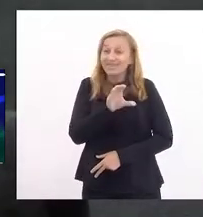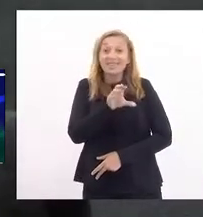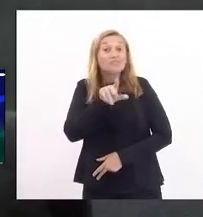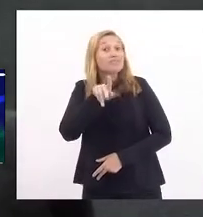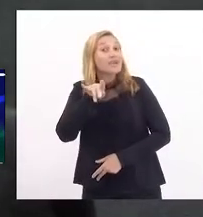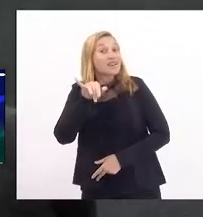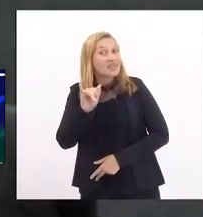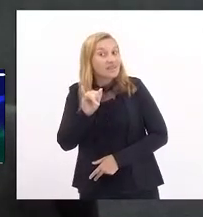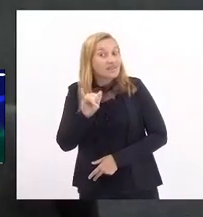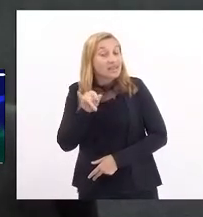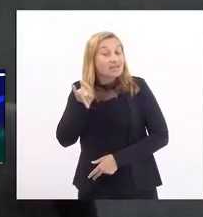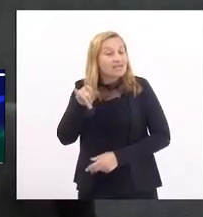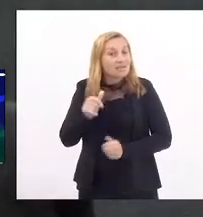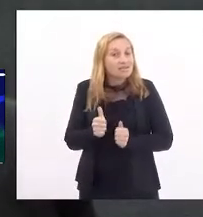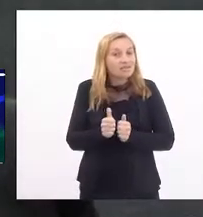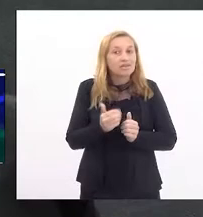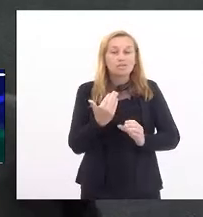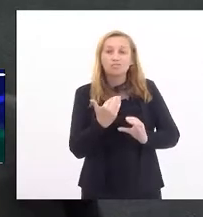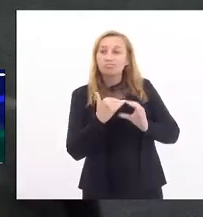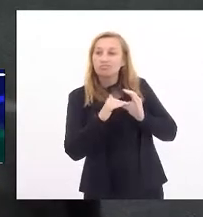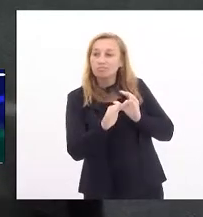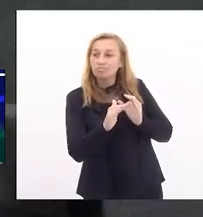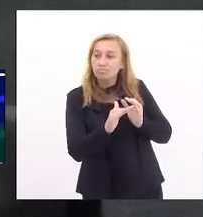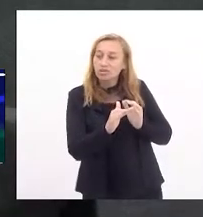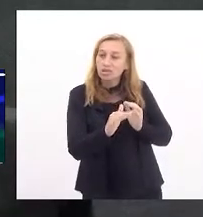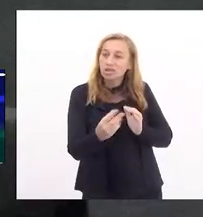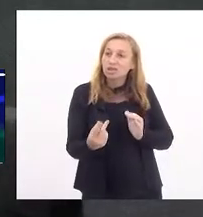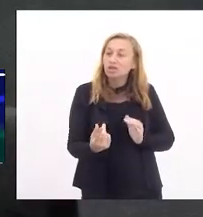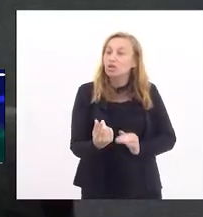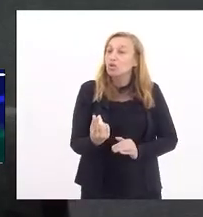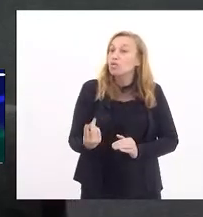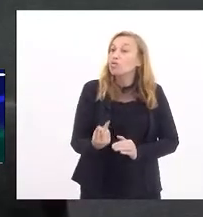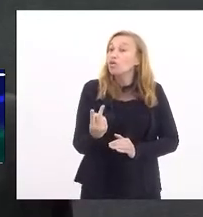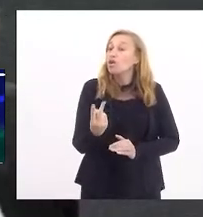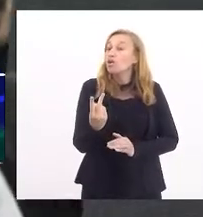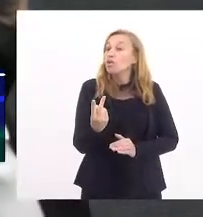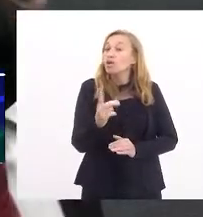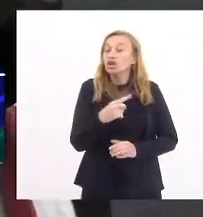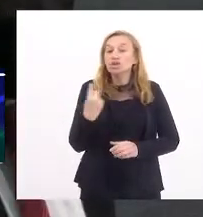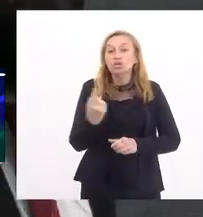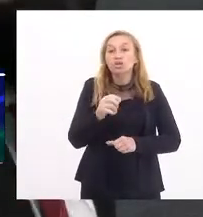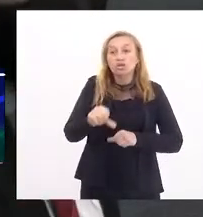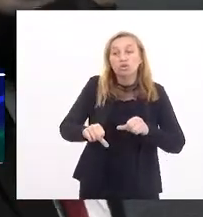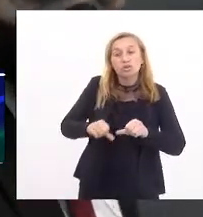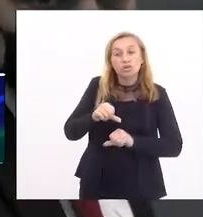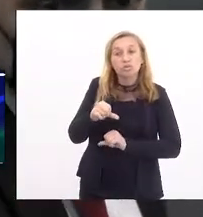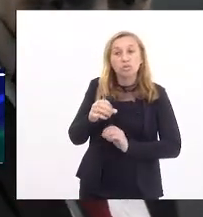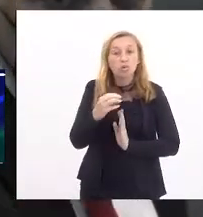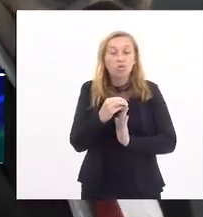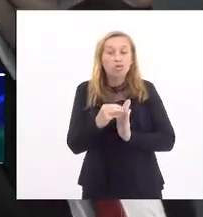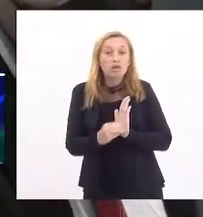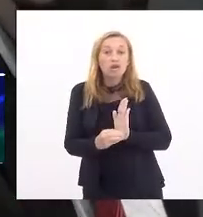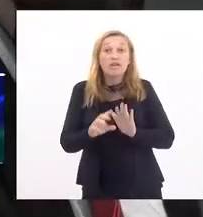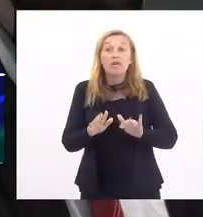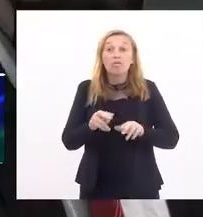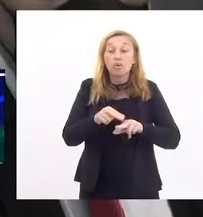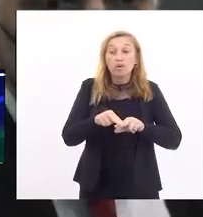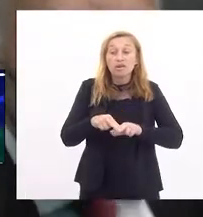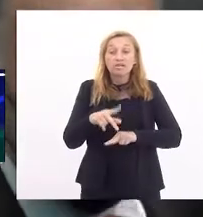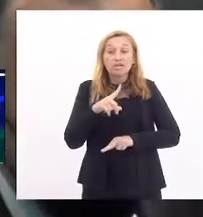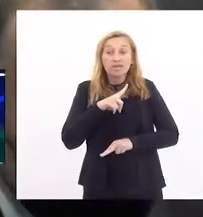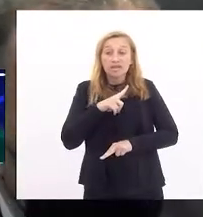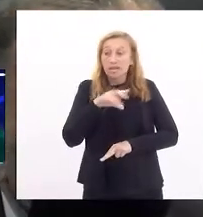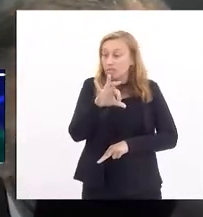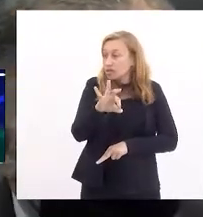CPI que lhe encaminhar seus valores e que nós e nossos transformamos em um fila tem por isso tem até os